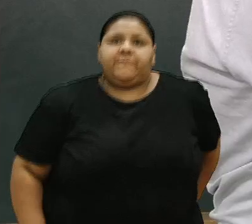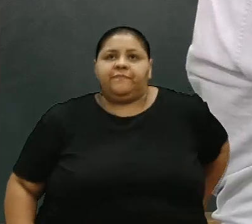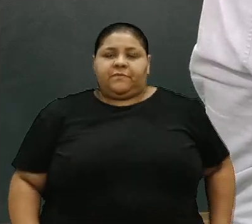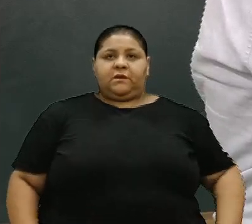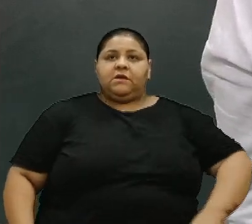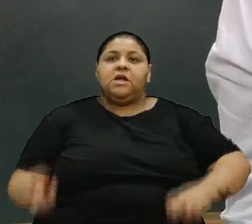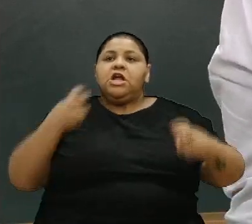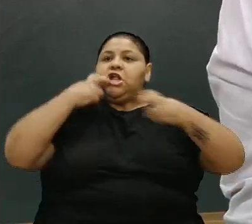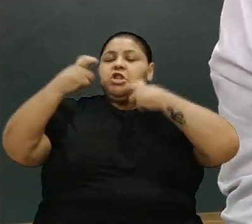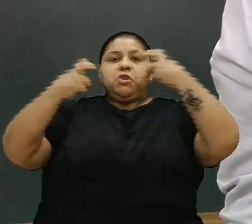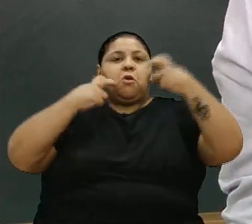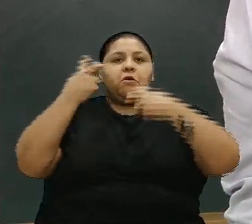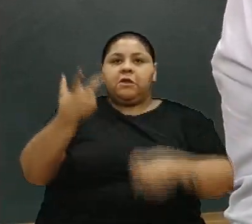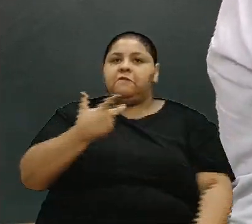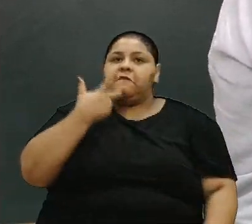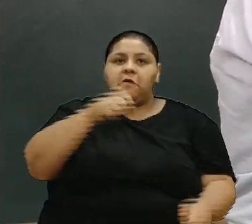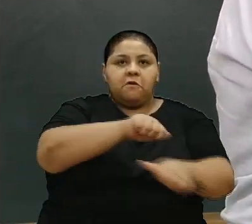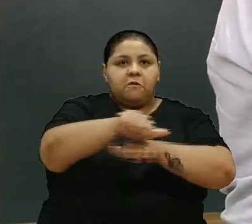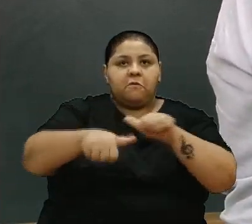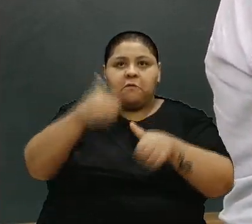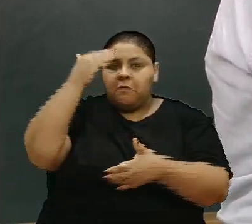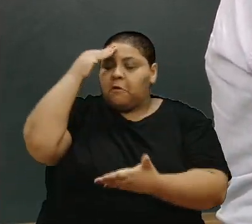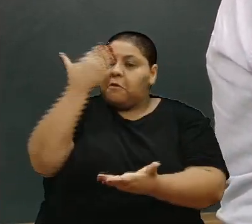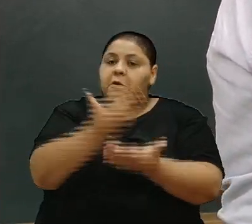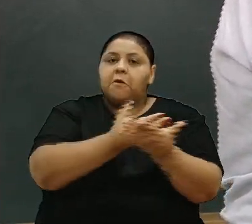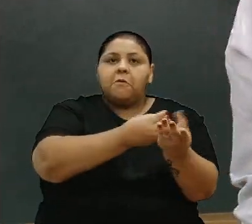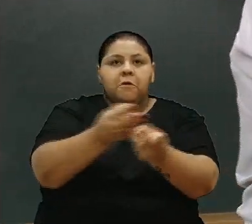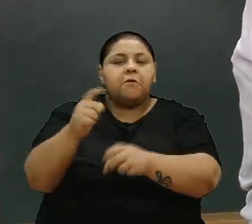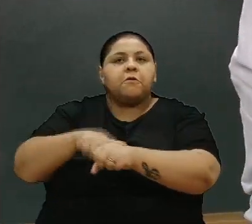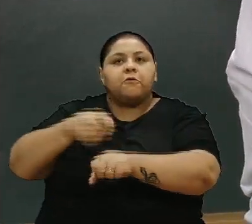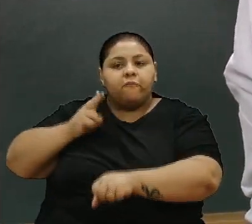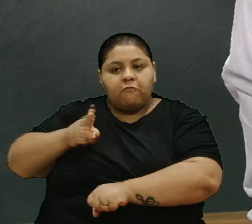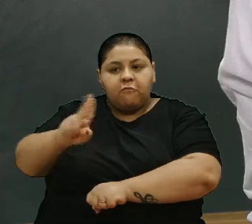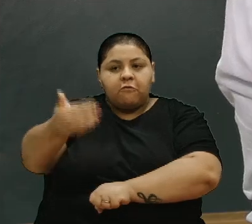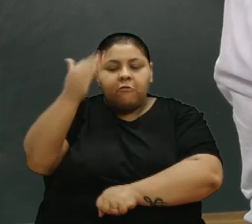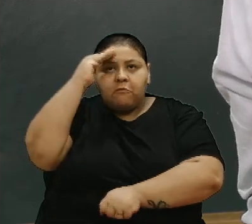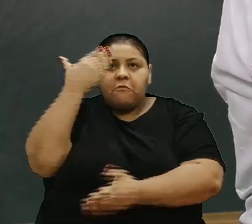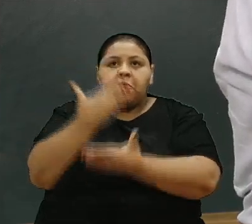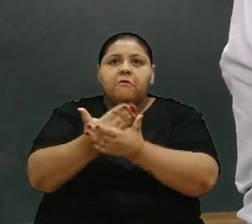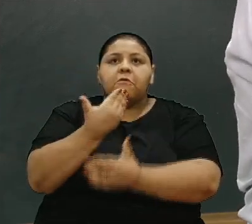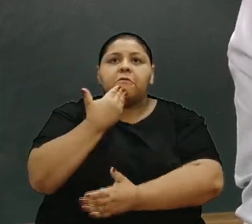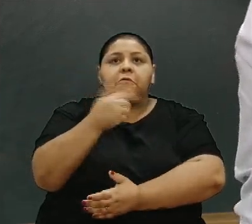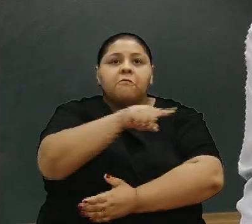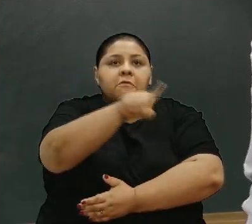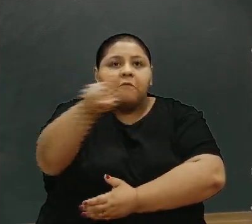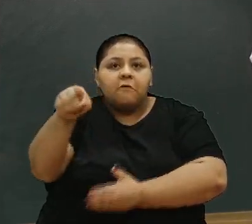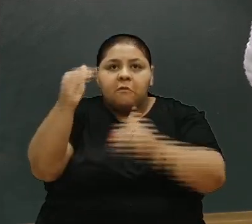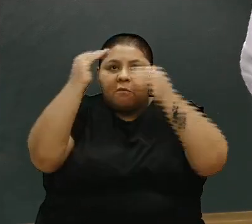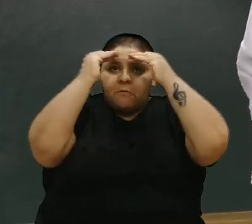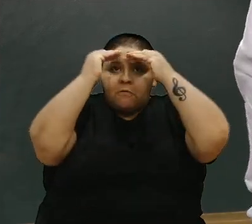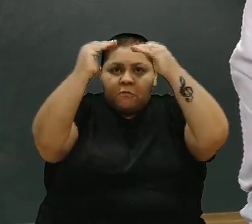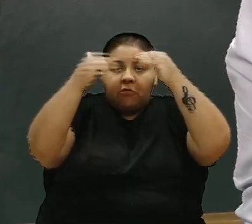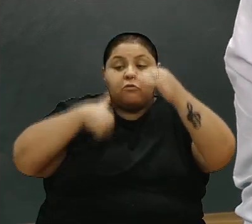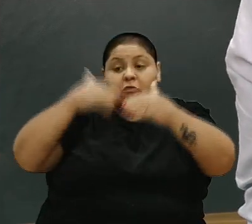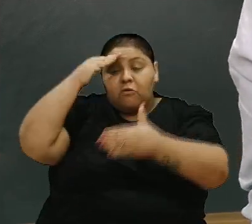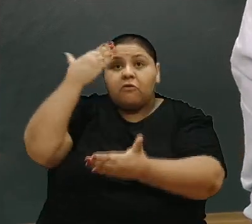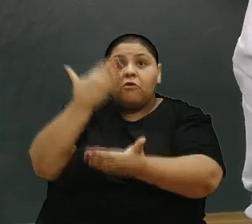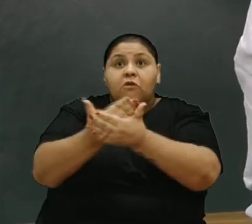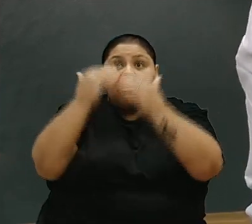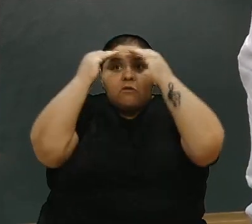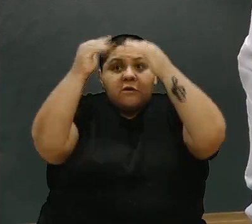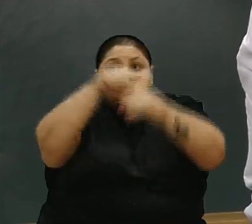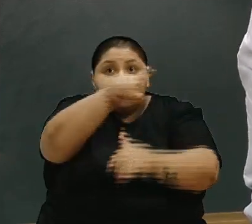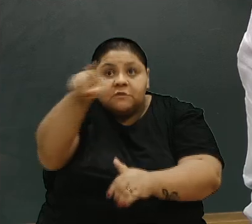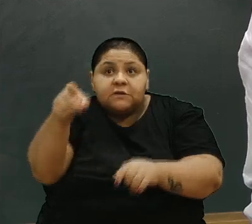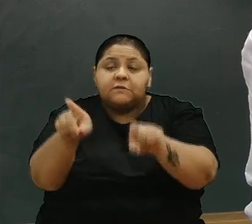vai alterar a minha realidade. Eu acredito há muito tempo, vou seguir acreditando. E eu peço que vocês respeitem o que eu acredito, porque eu respeito o que vocês